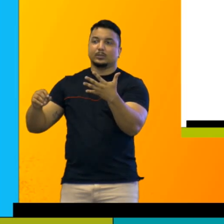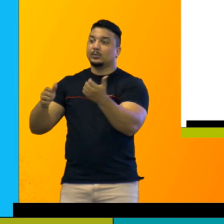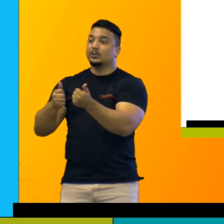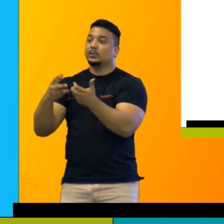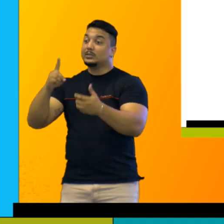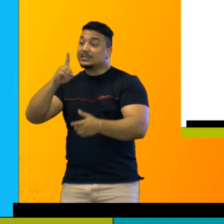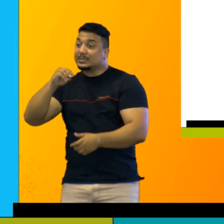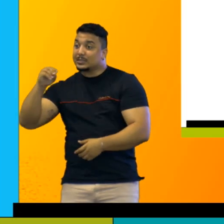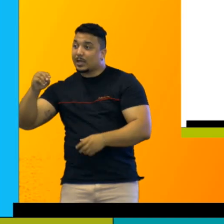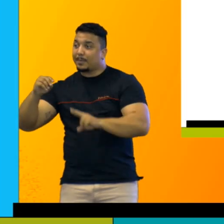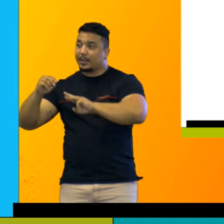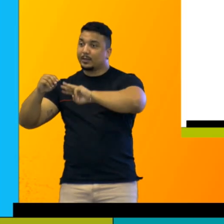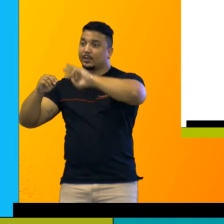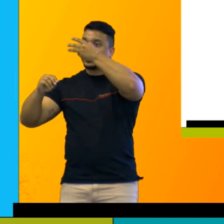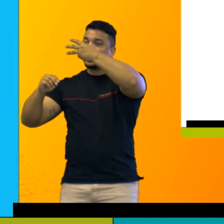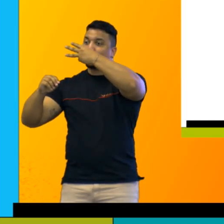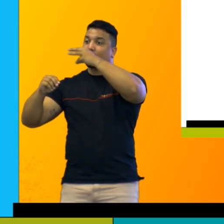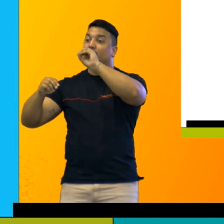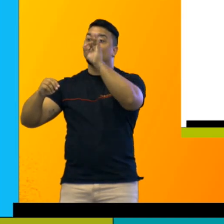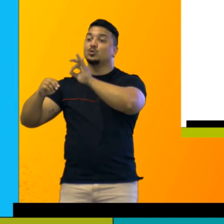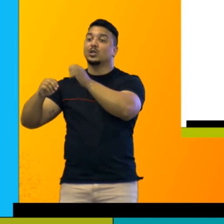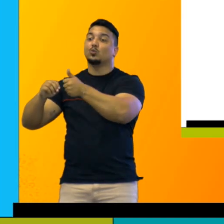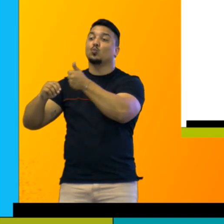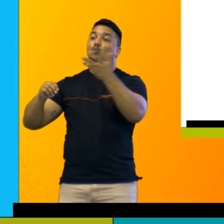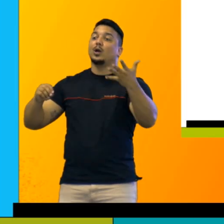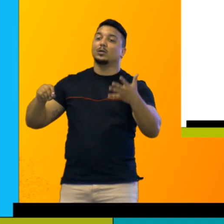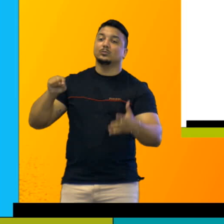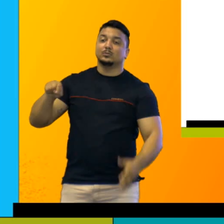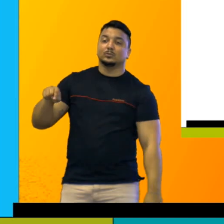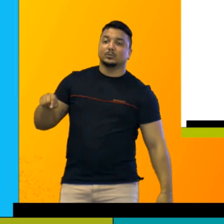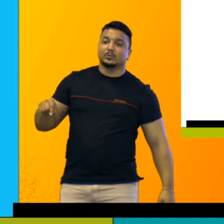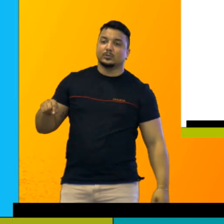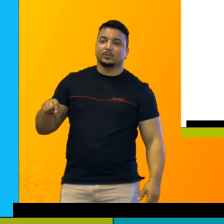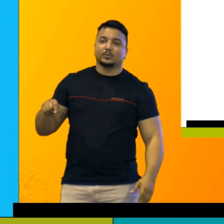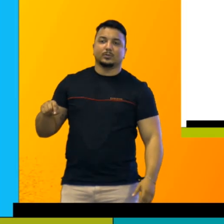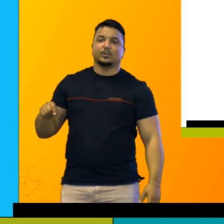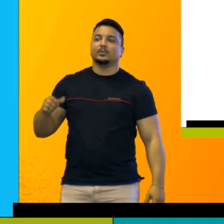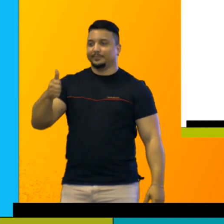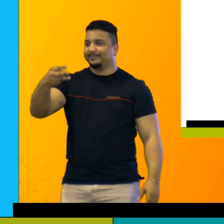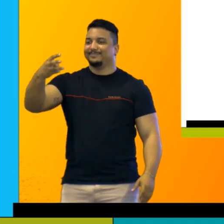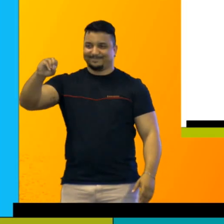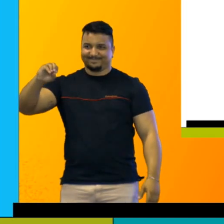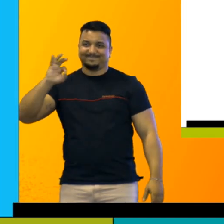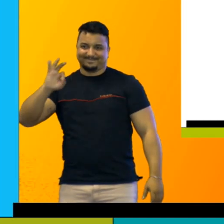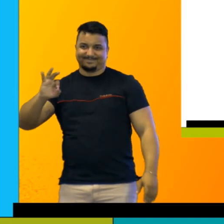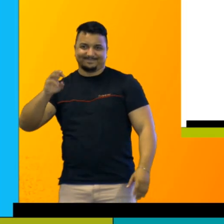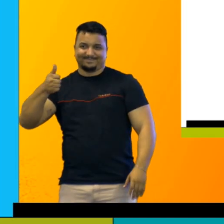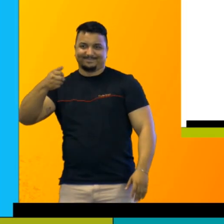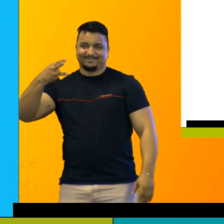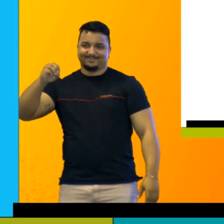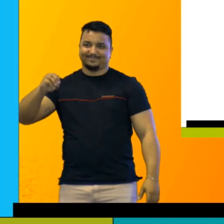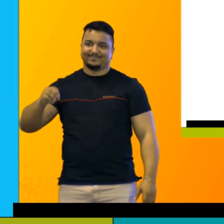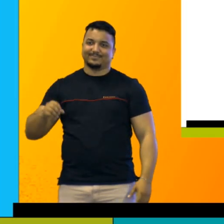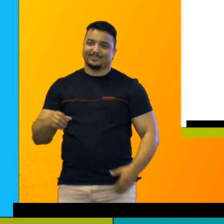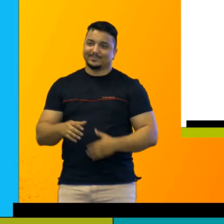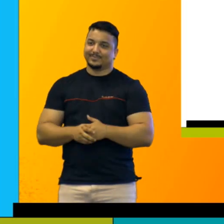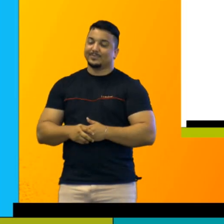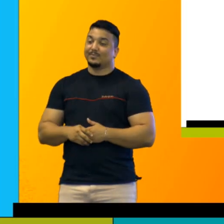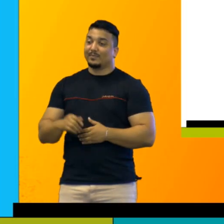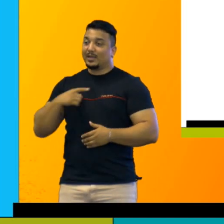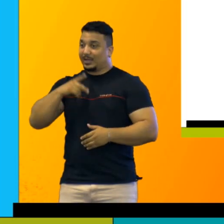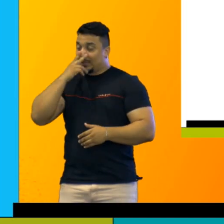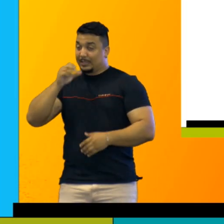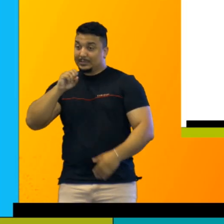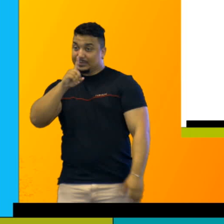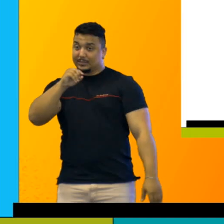100, 30% a mais vai para quanto? 130, né? Porque fazer porcentagem em cima